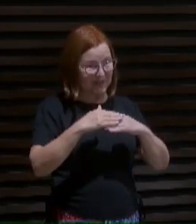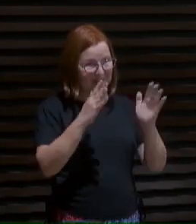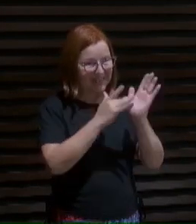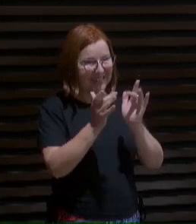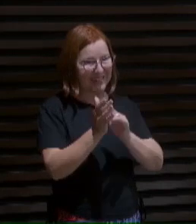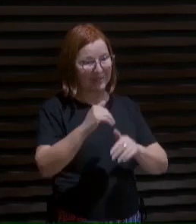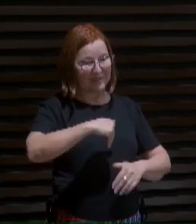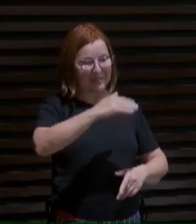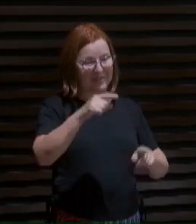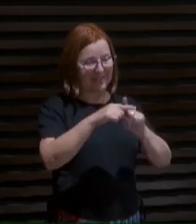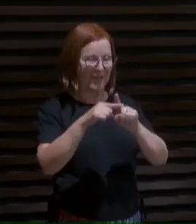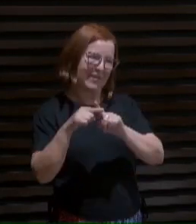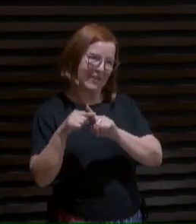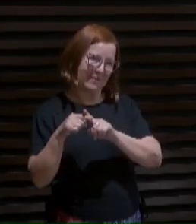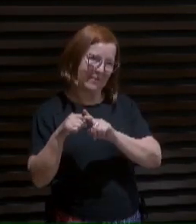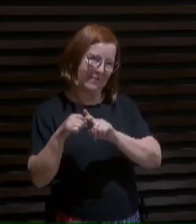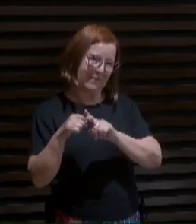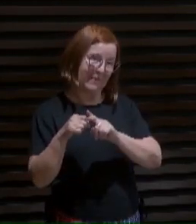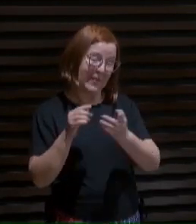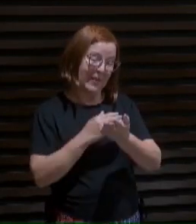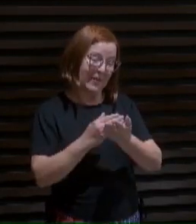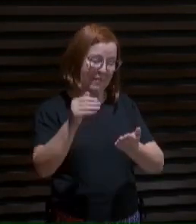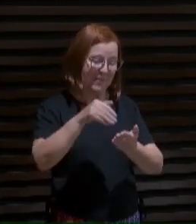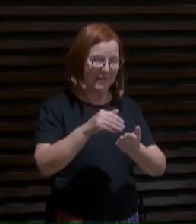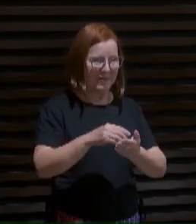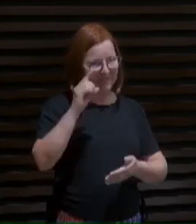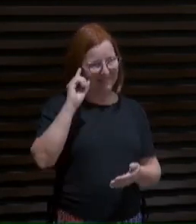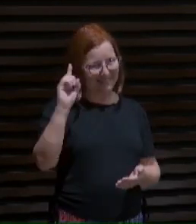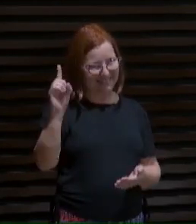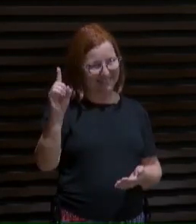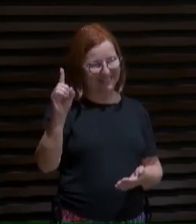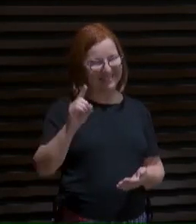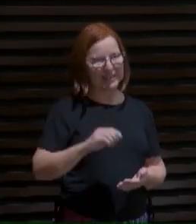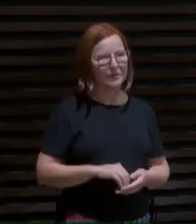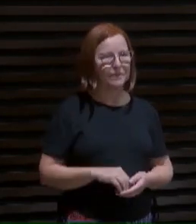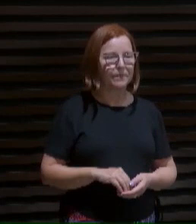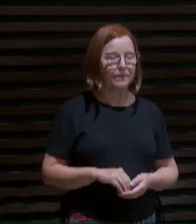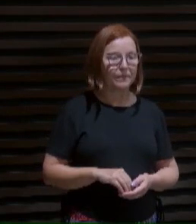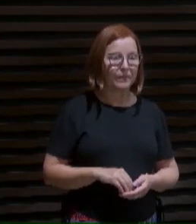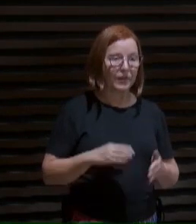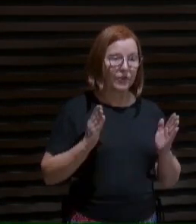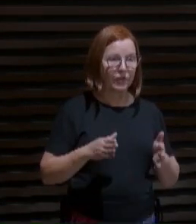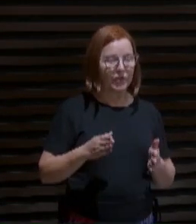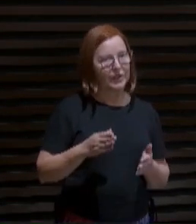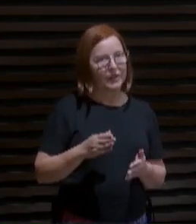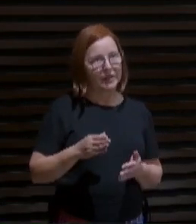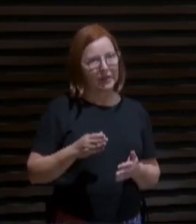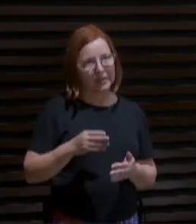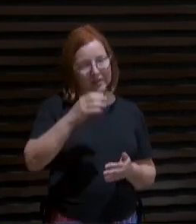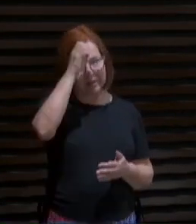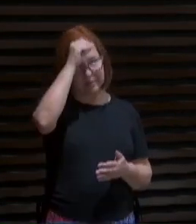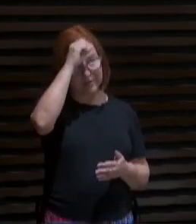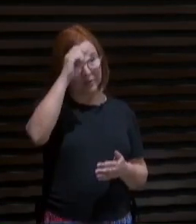Ali entra o início dos últimos dias. E vimos também que um dia para o